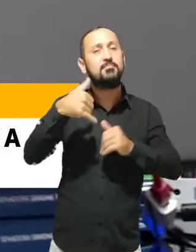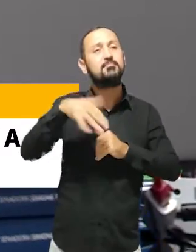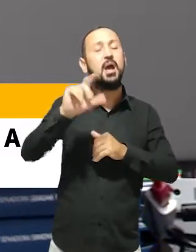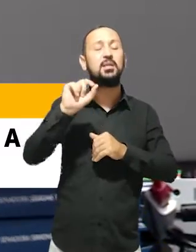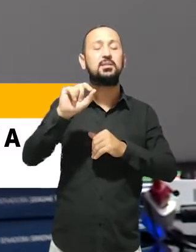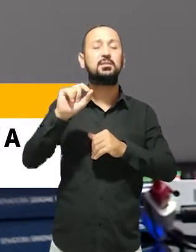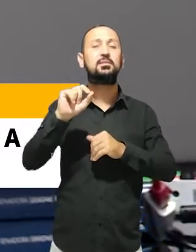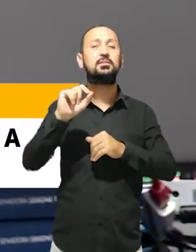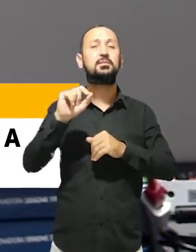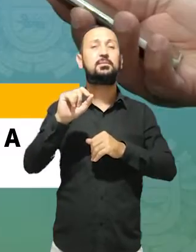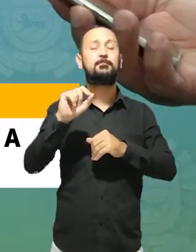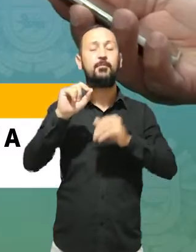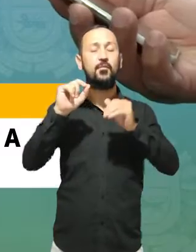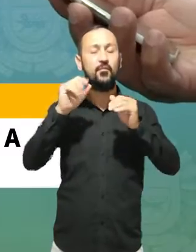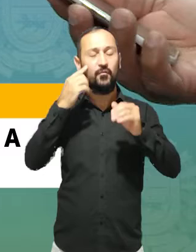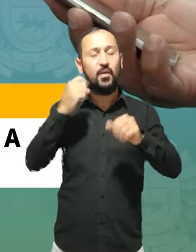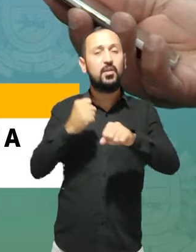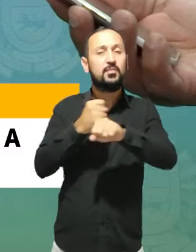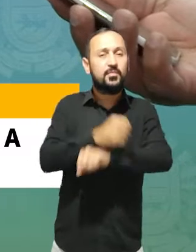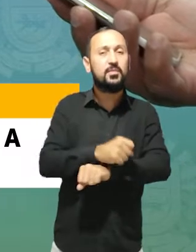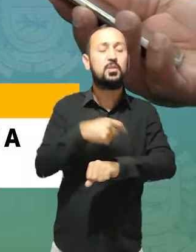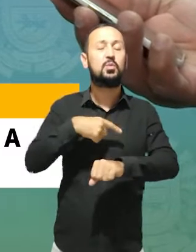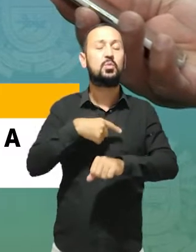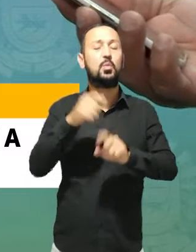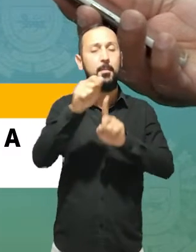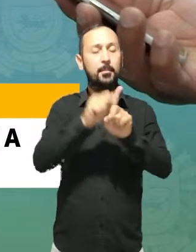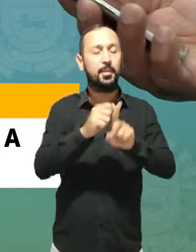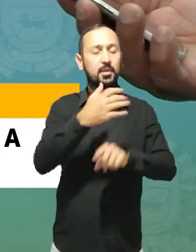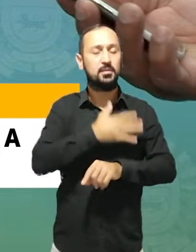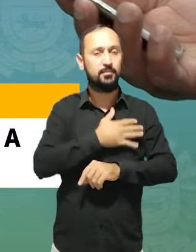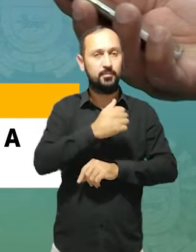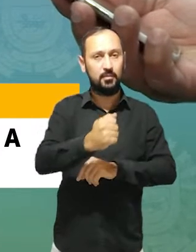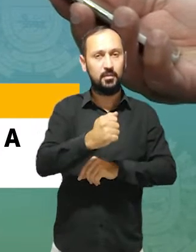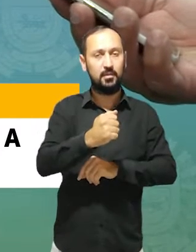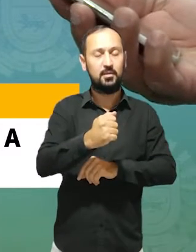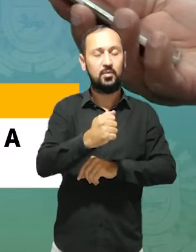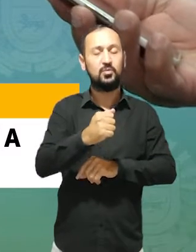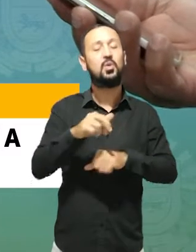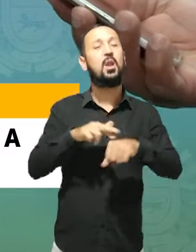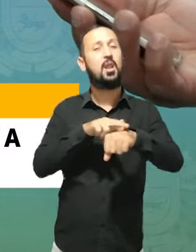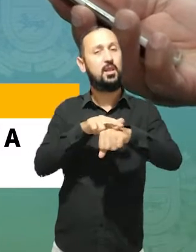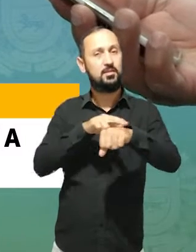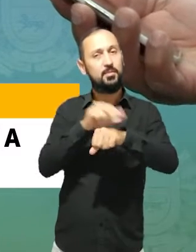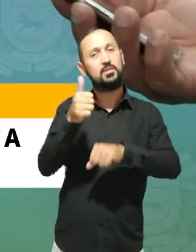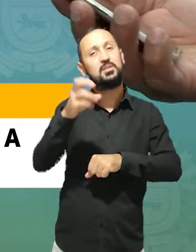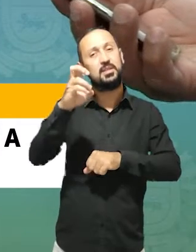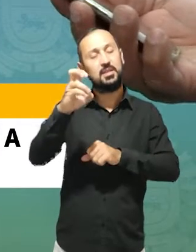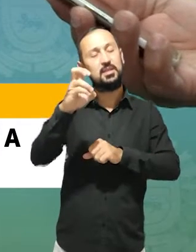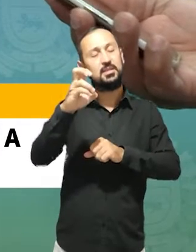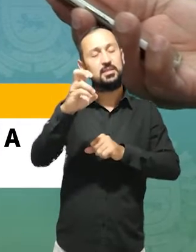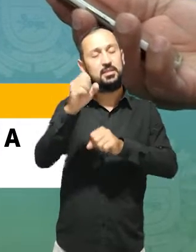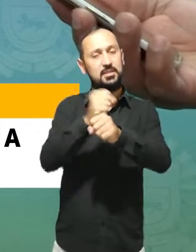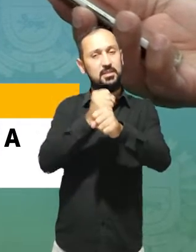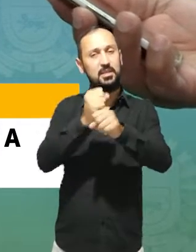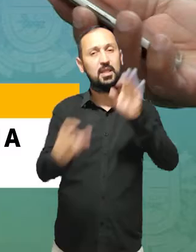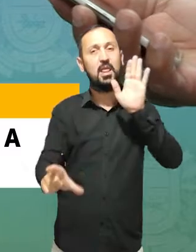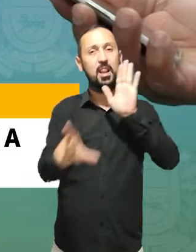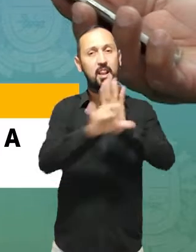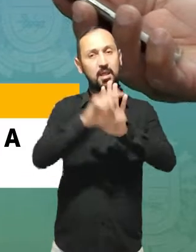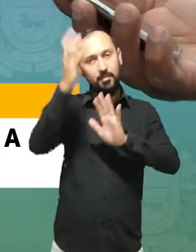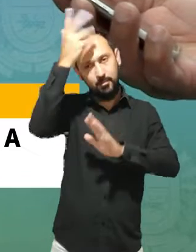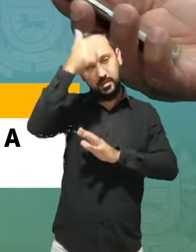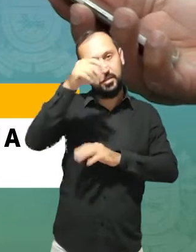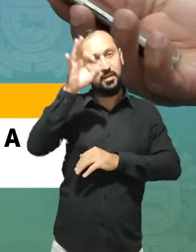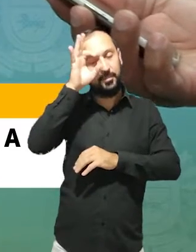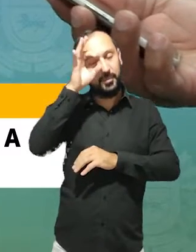nossos olhares toda a nossa atenção está concentrada está intensificada nesse mês de agosto na nossa campanha agosto lilás pelos 15